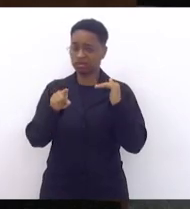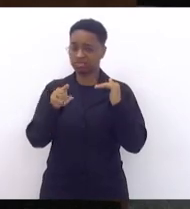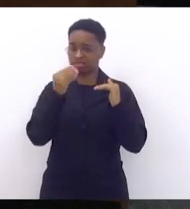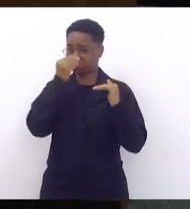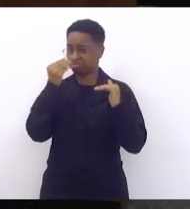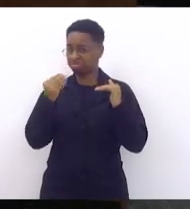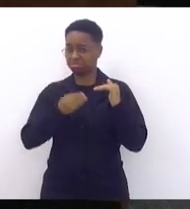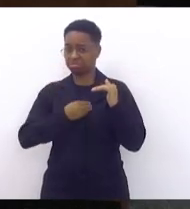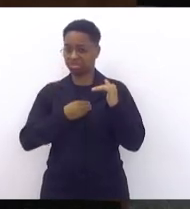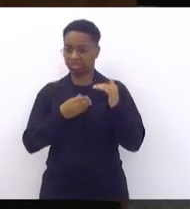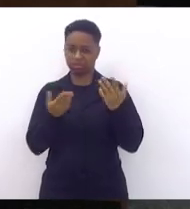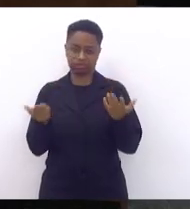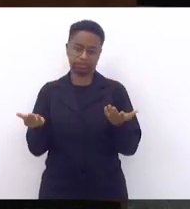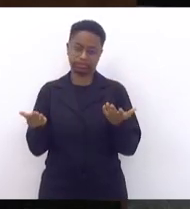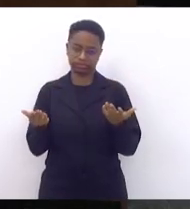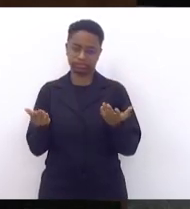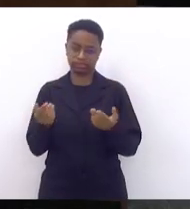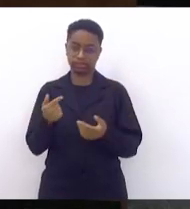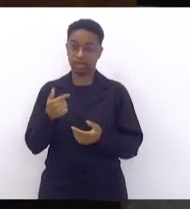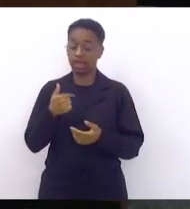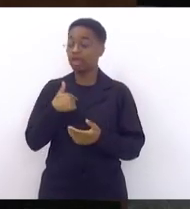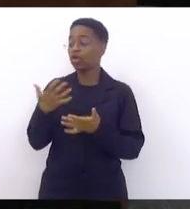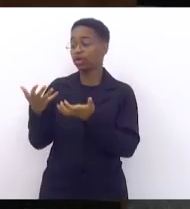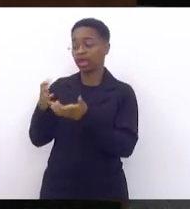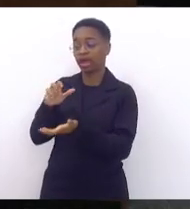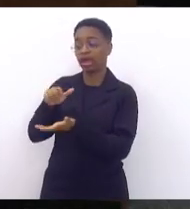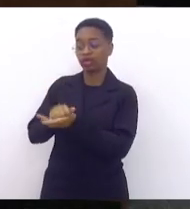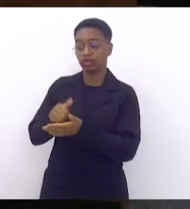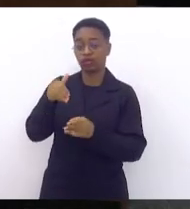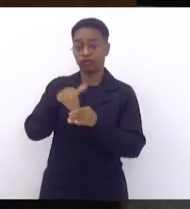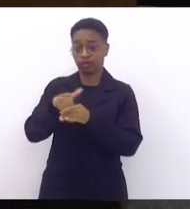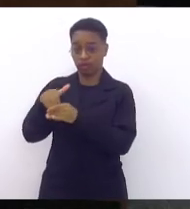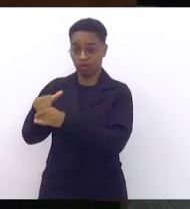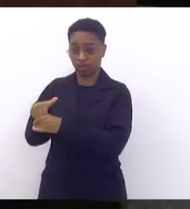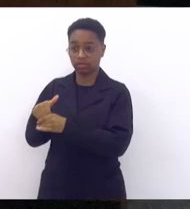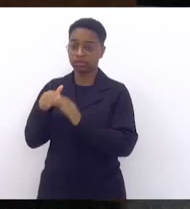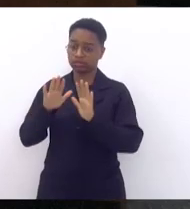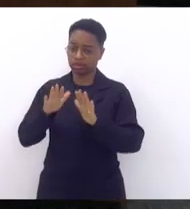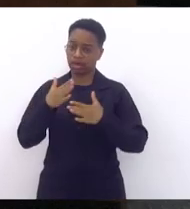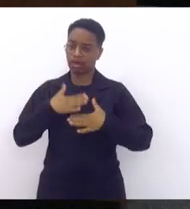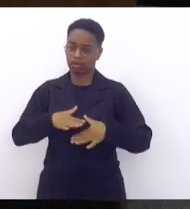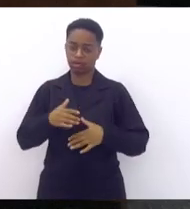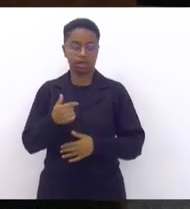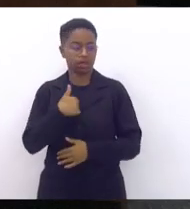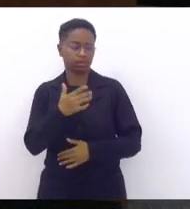Marquinho olhando para lá, para cá, para cá. Estou virando para anotar o Mas nome de Vossa Excelência na qual eu não tenho pressa.